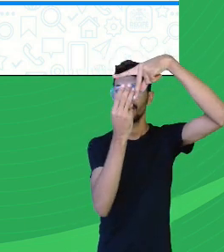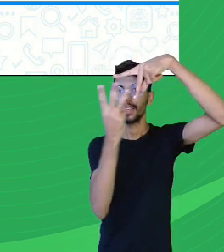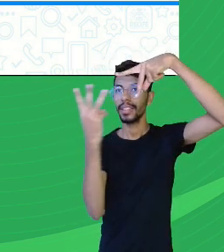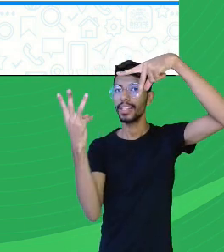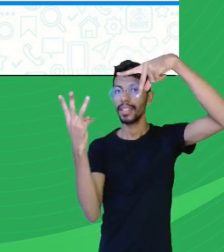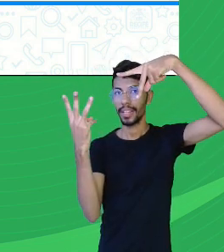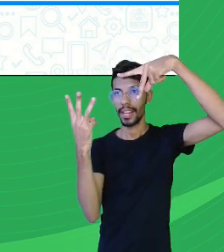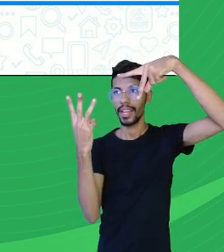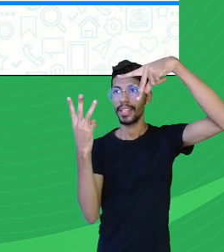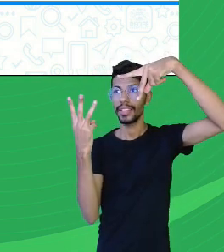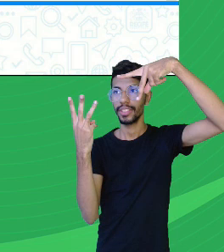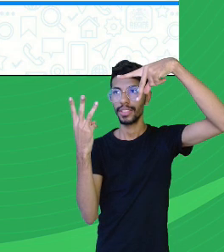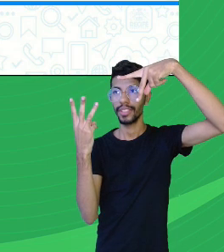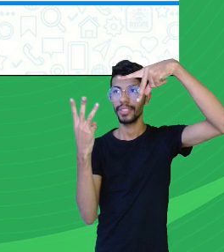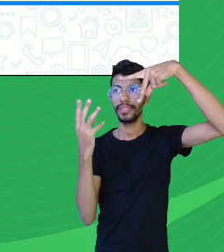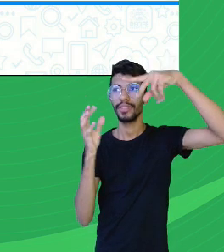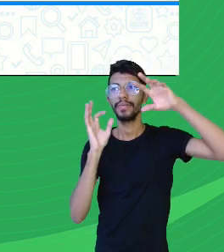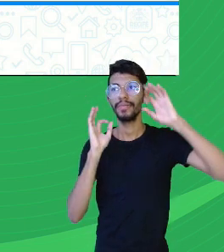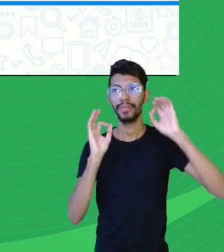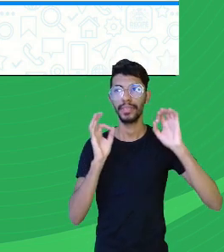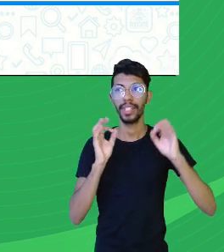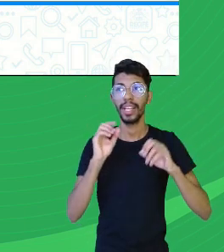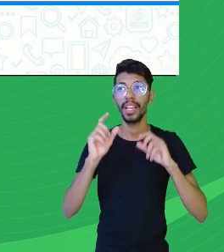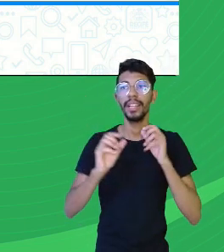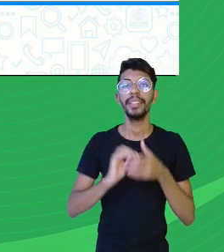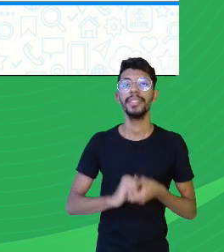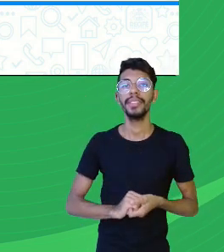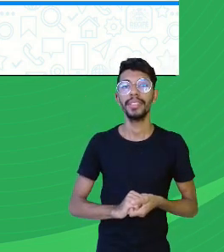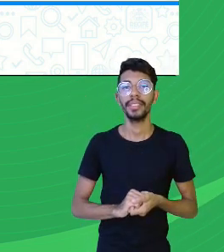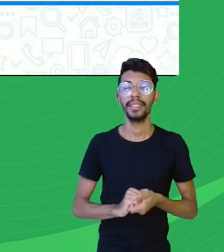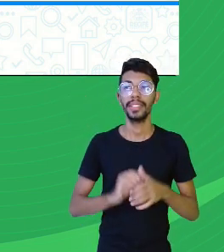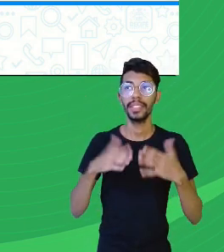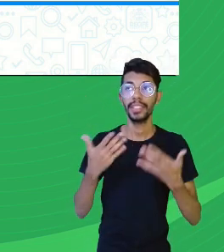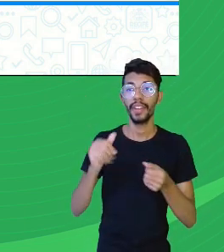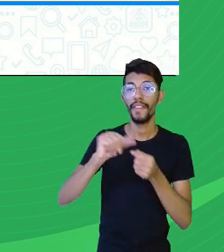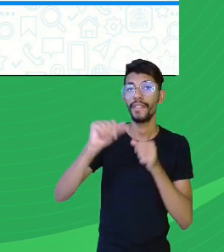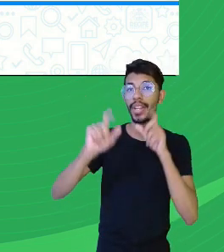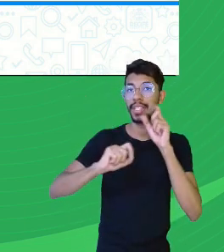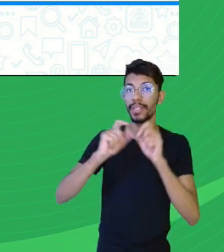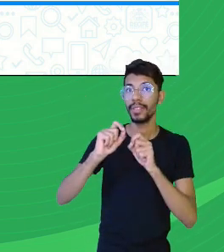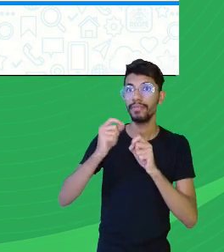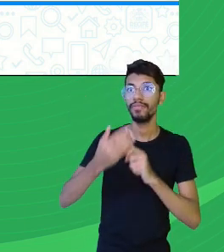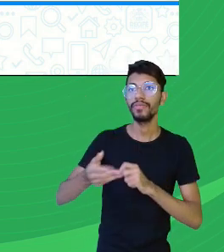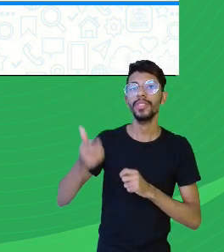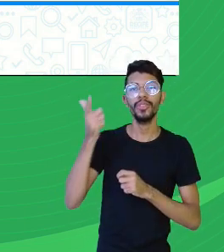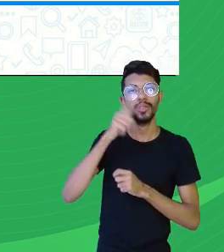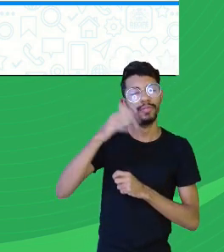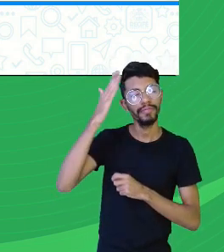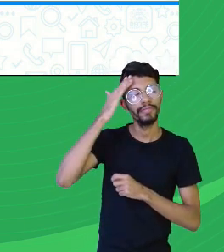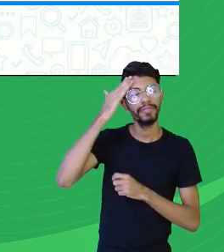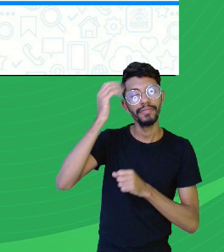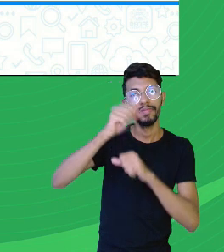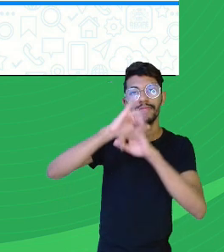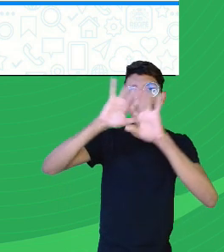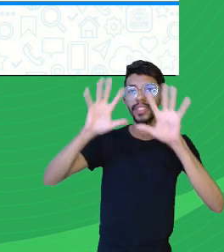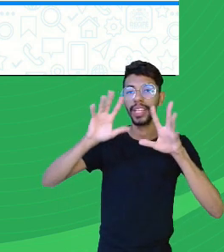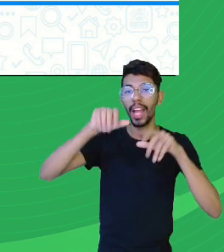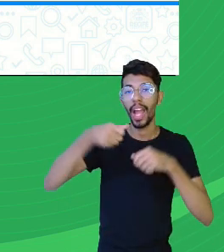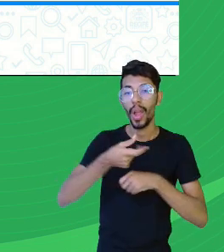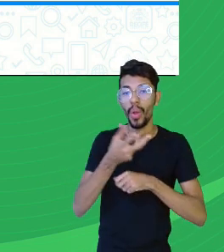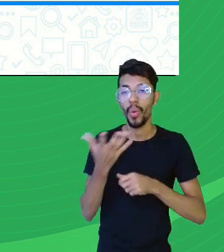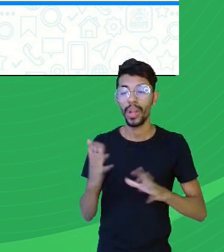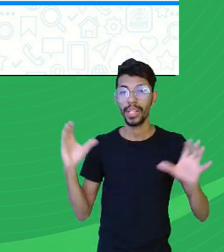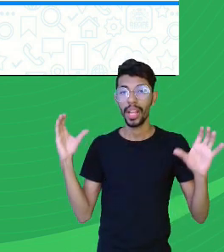ele colocou na coluna, que foram 3. Aí eu vou saber como a